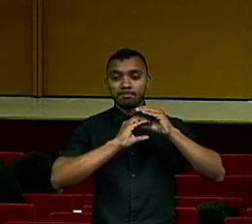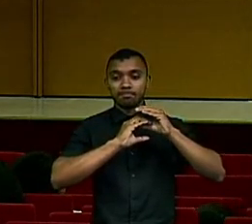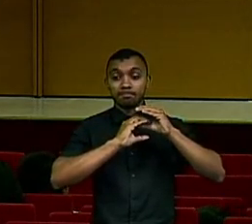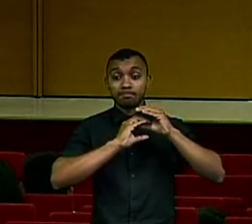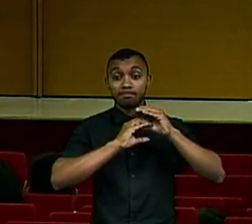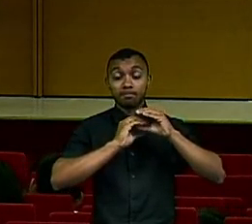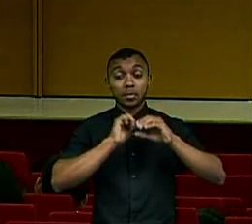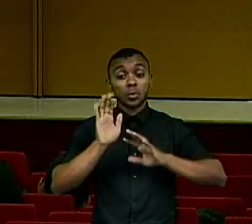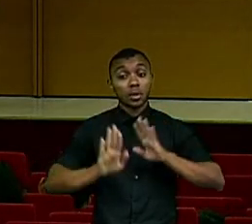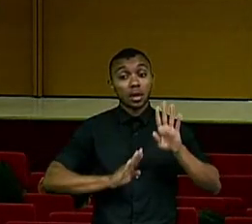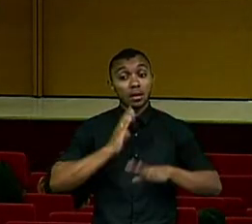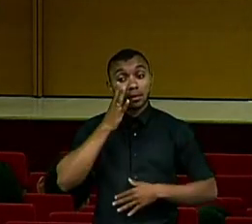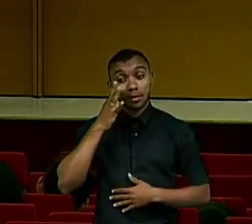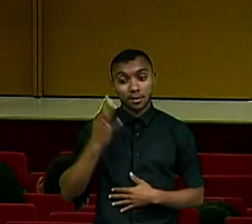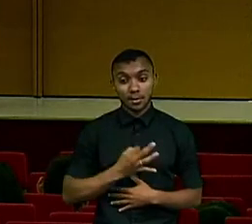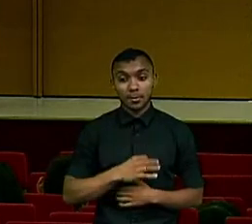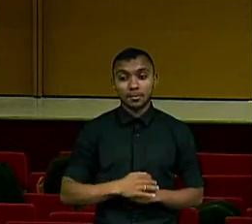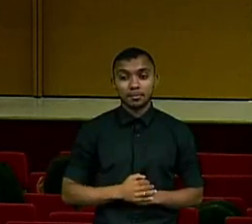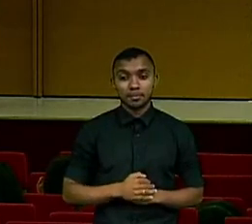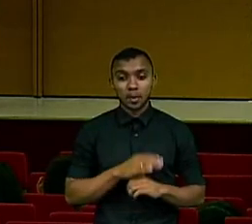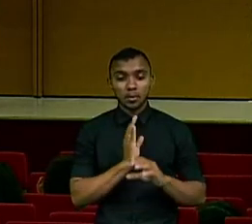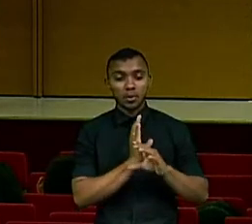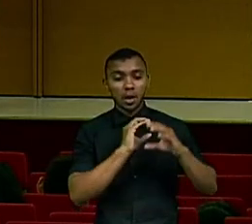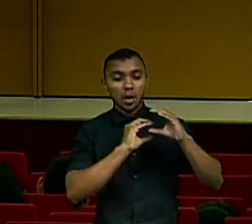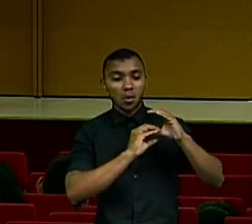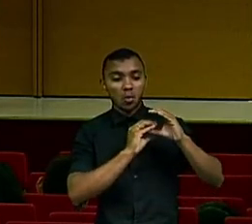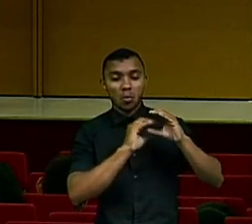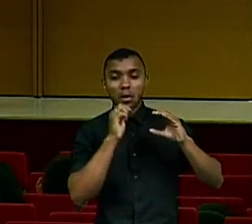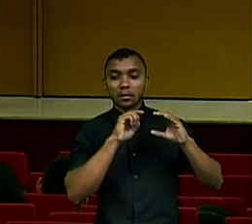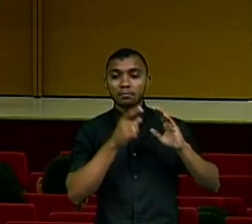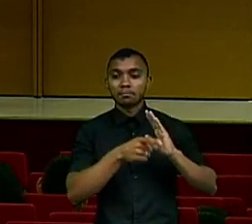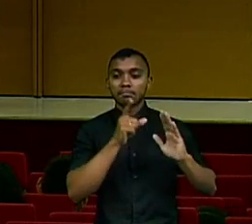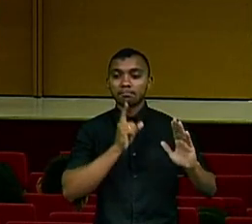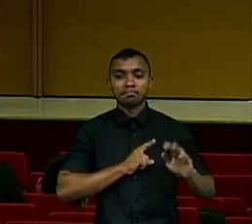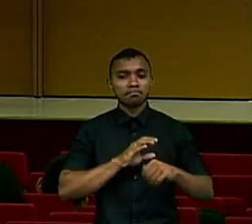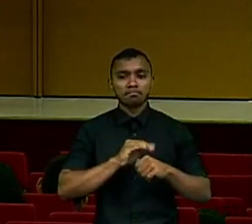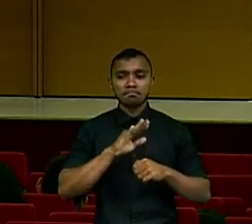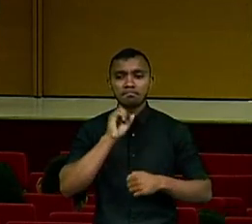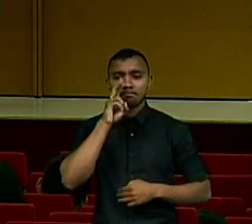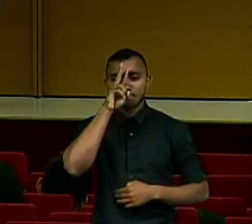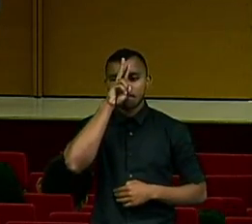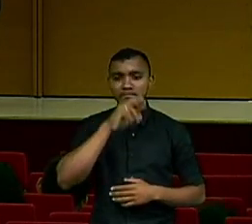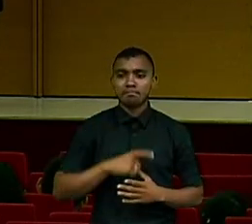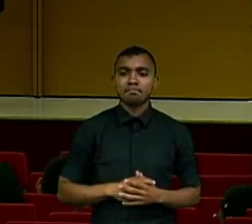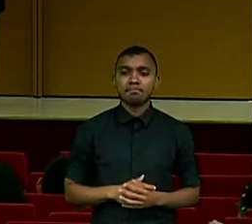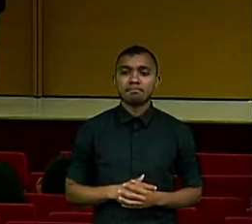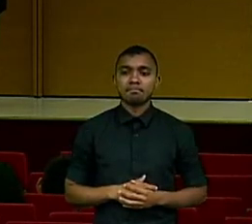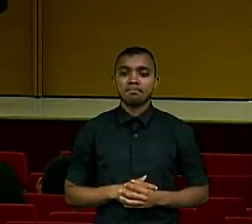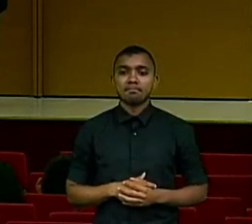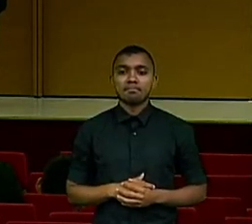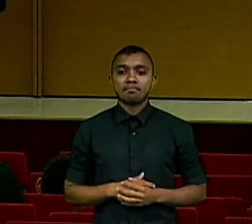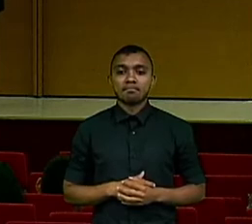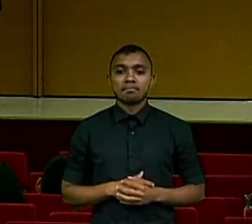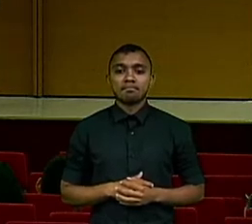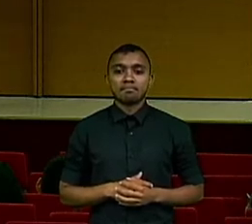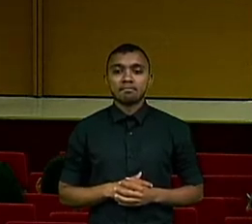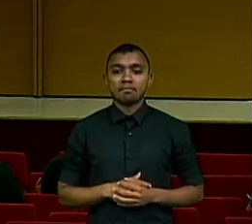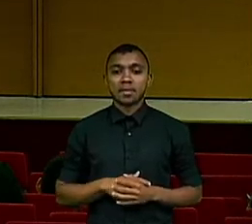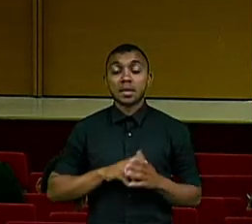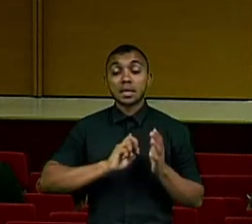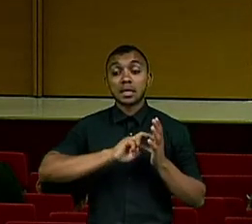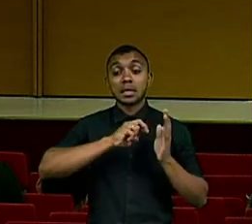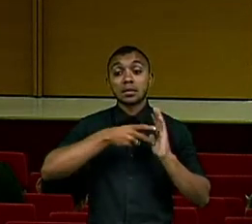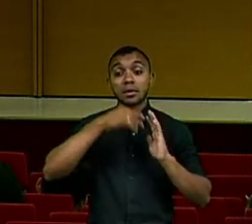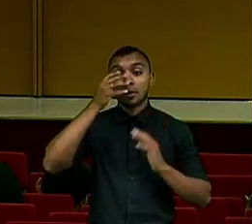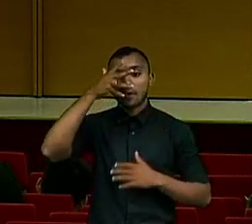fórmula que a o s cobra demais é a fórmula da velocidade